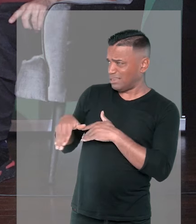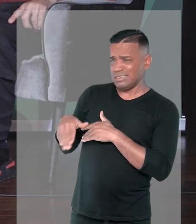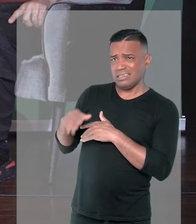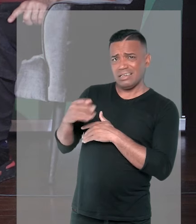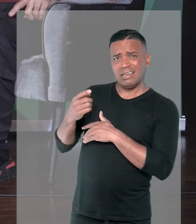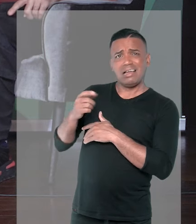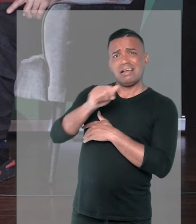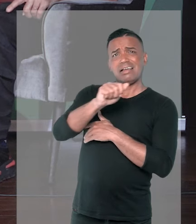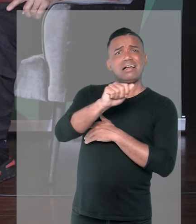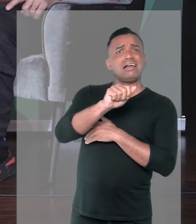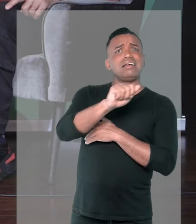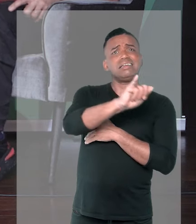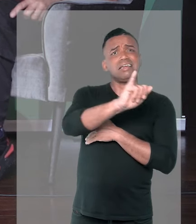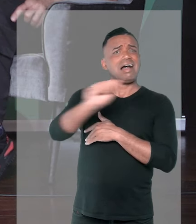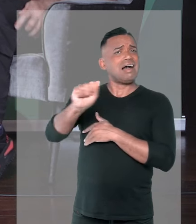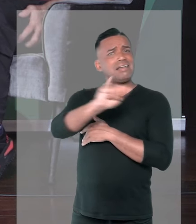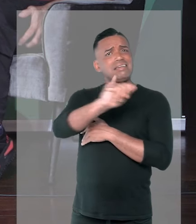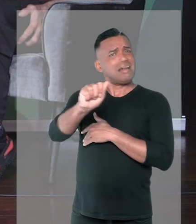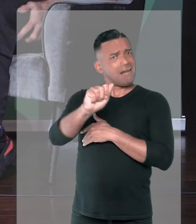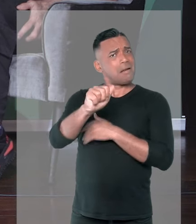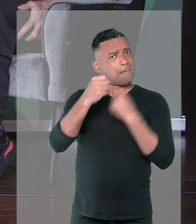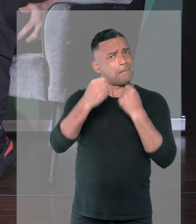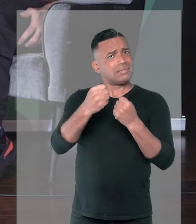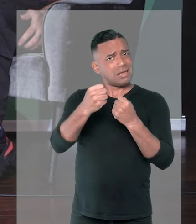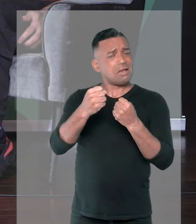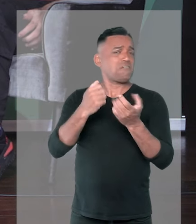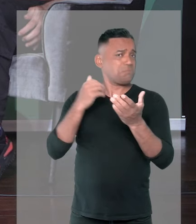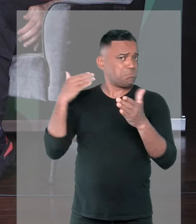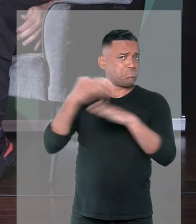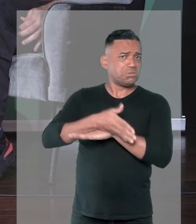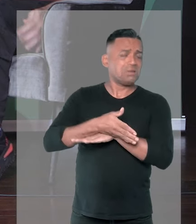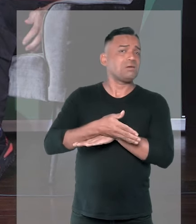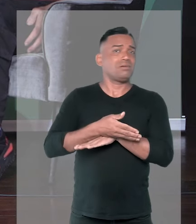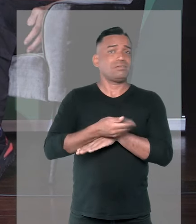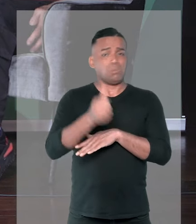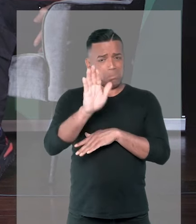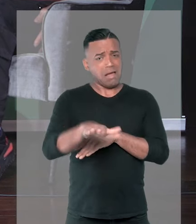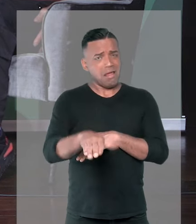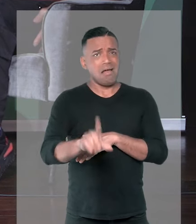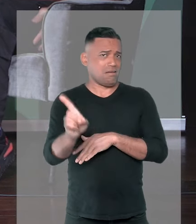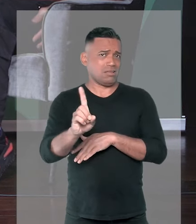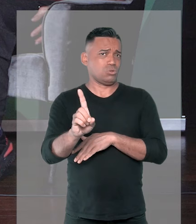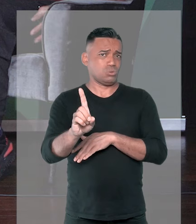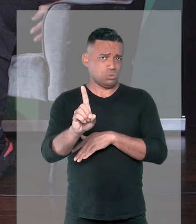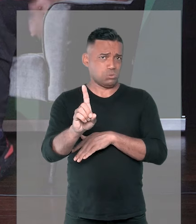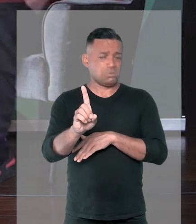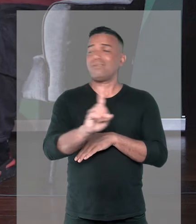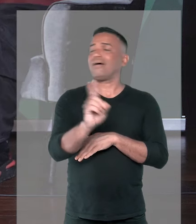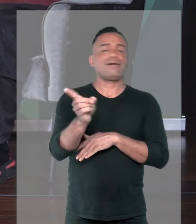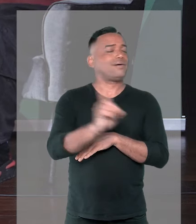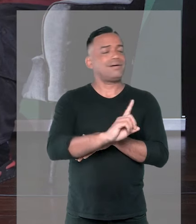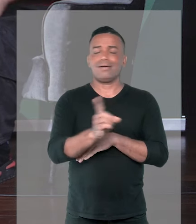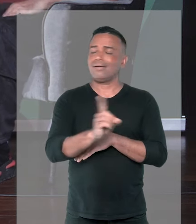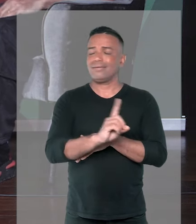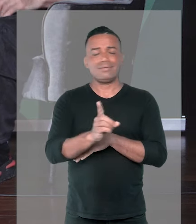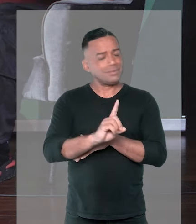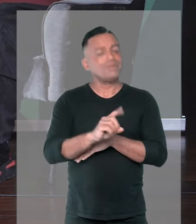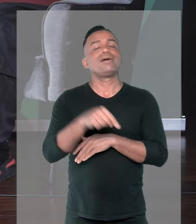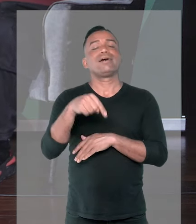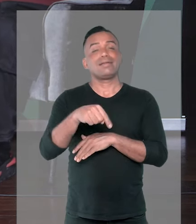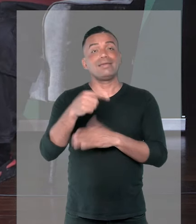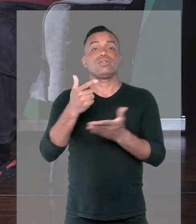a inteligência artificial chegando pesada ia ficar mais barato não mais caro não não não é não é tão simples assim não veja a gente passa por isso